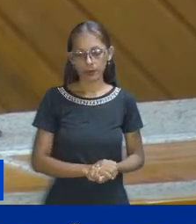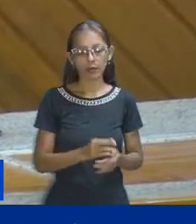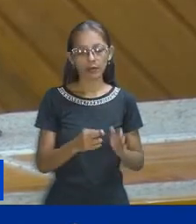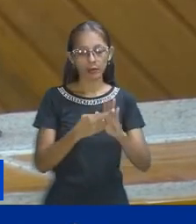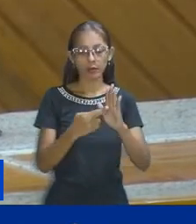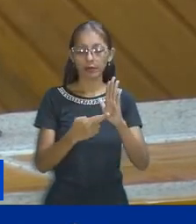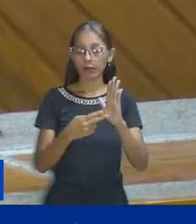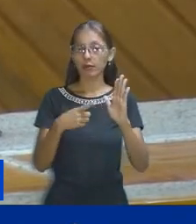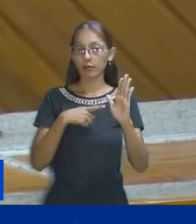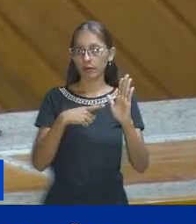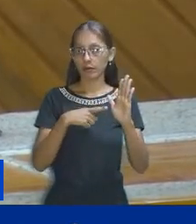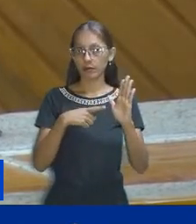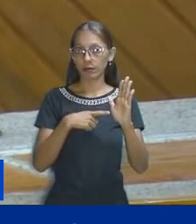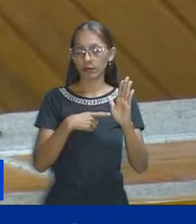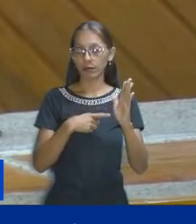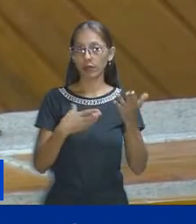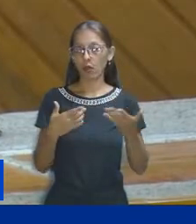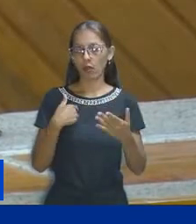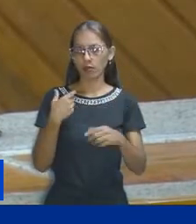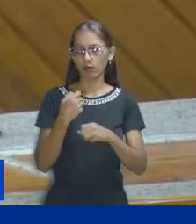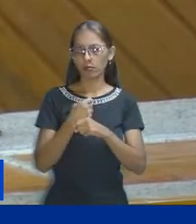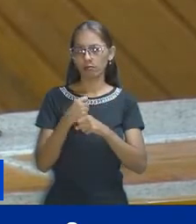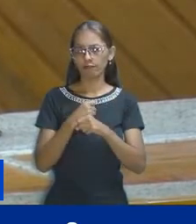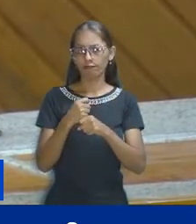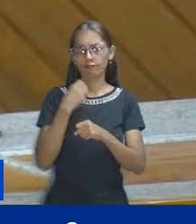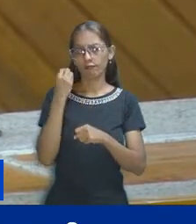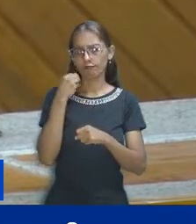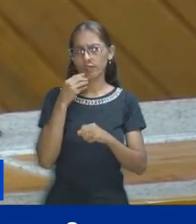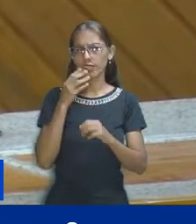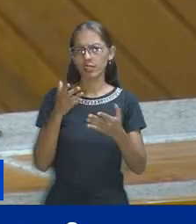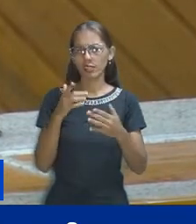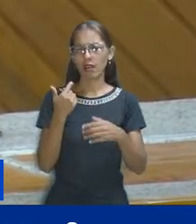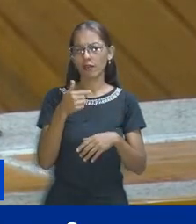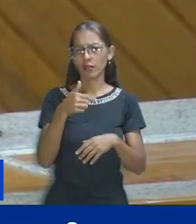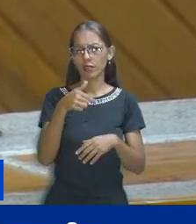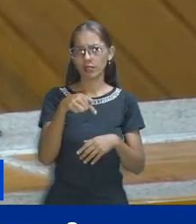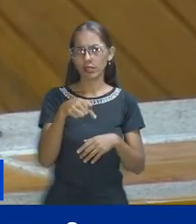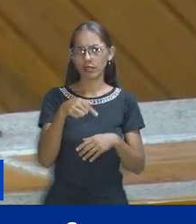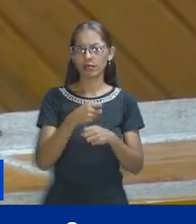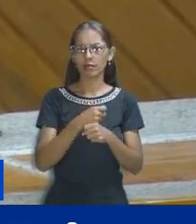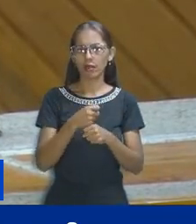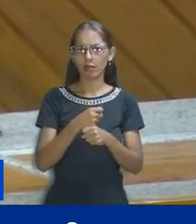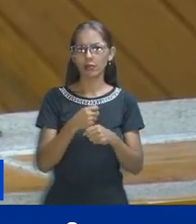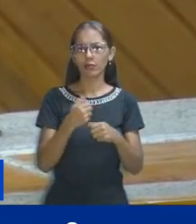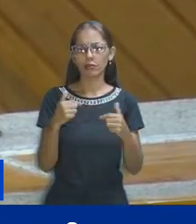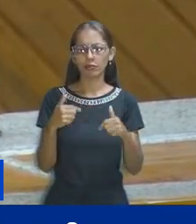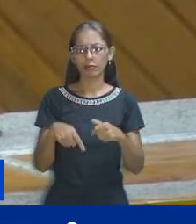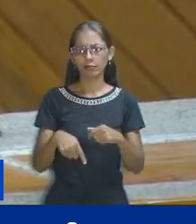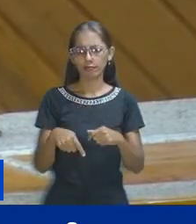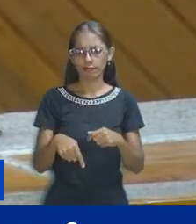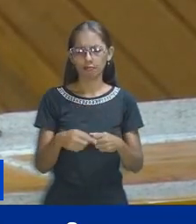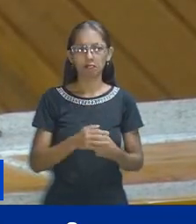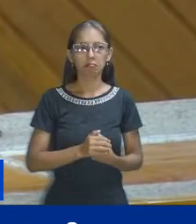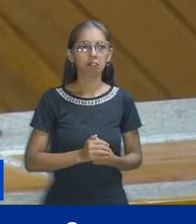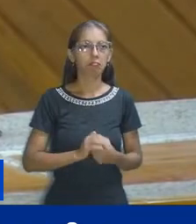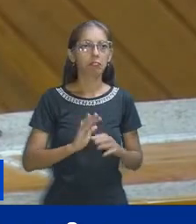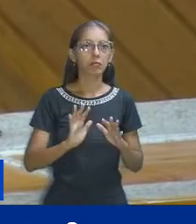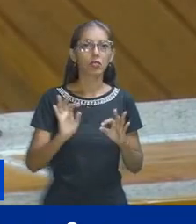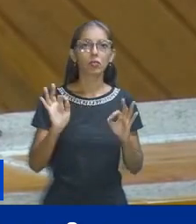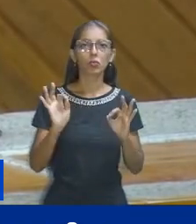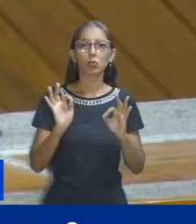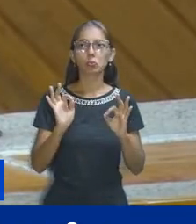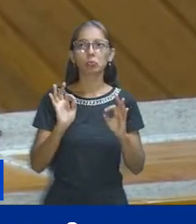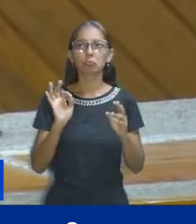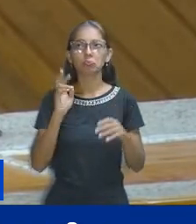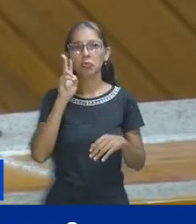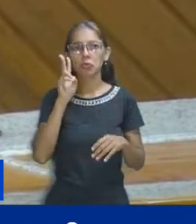Pela experiência que eu tenho ao longo de 27 anos, eu não lembro de ter presidido alguma audiência